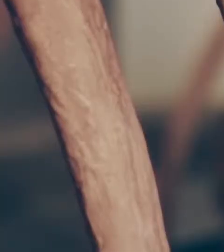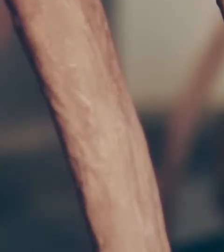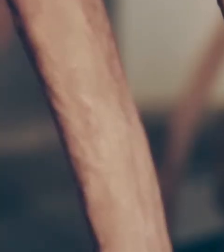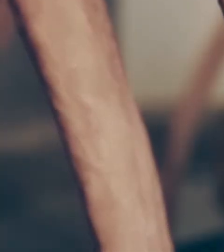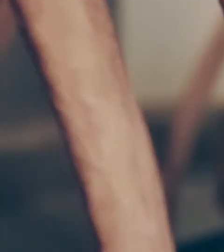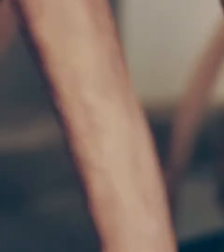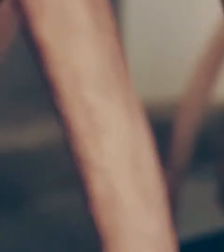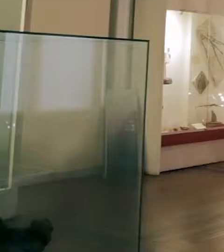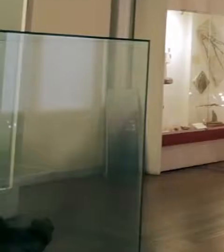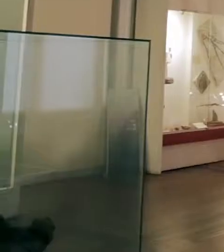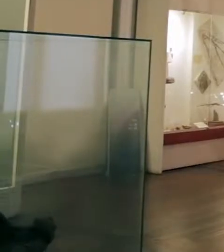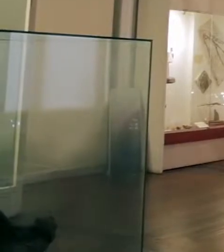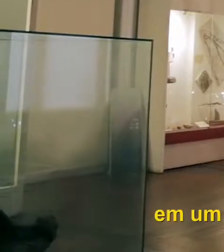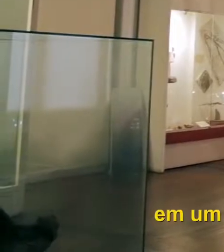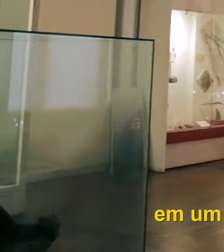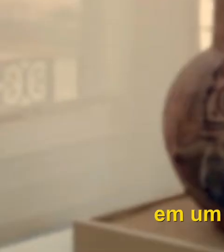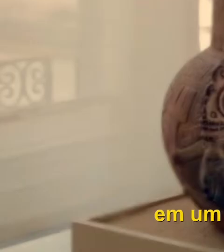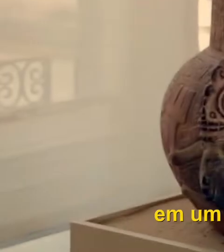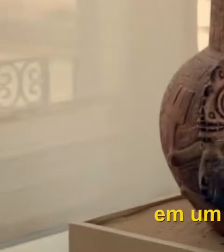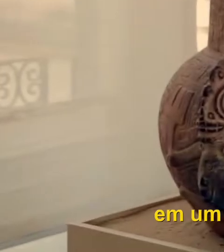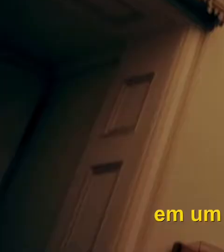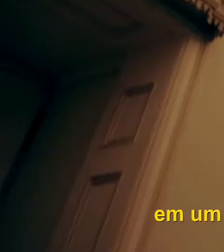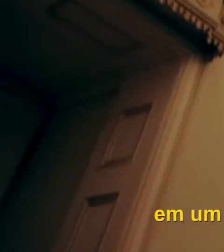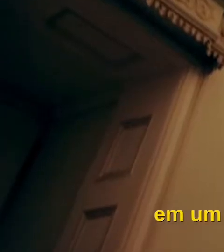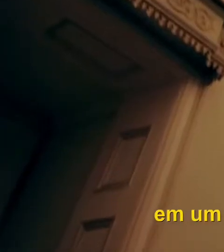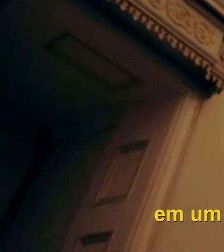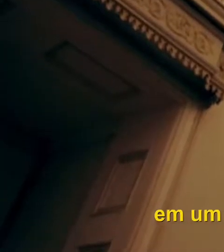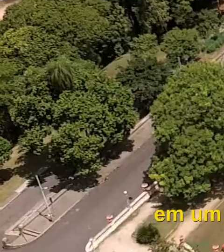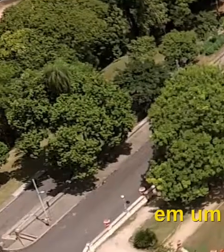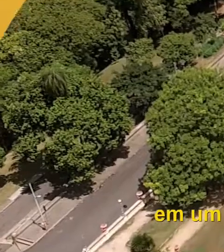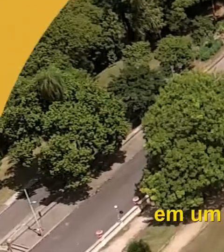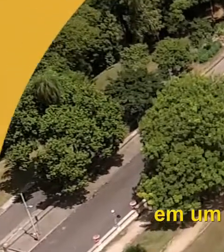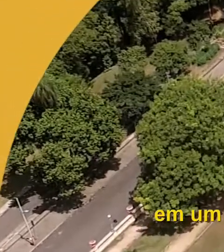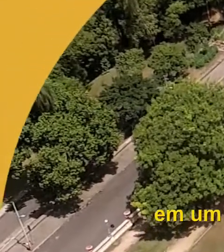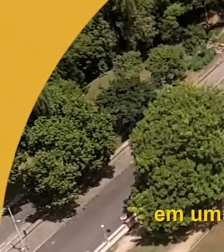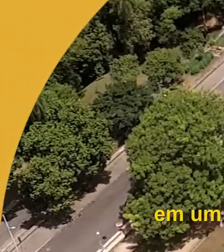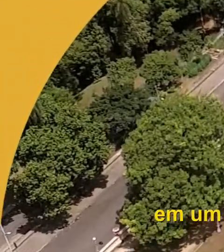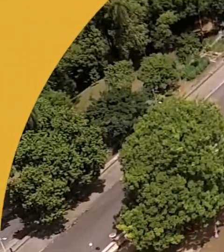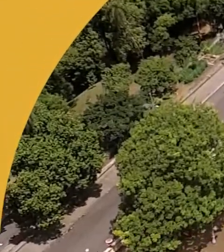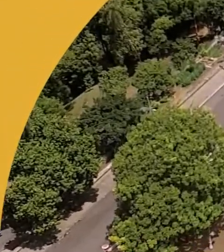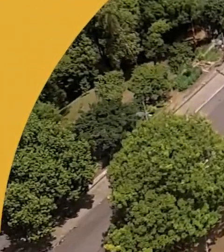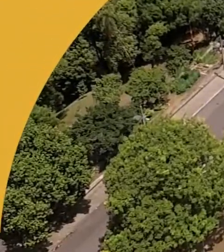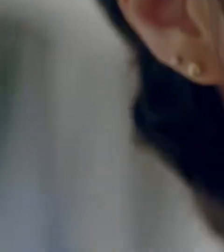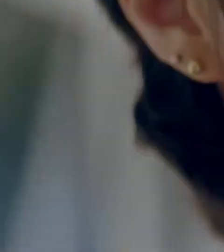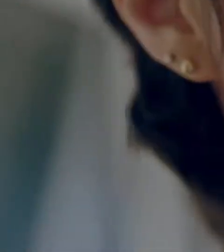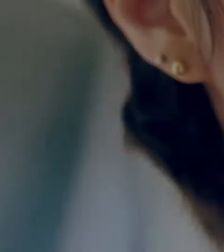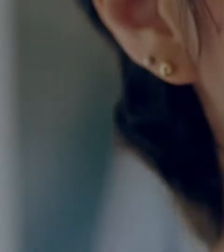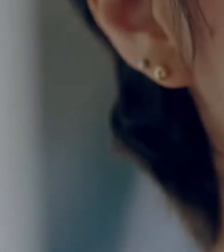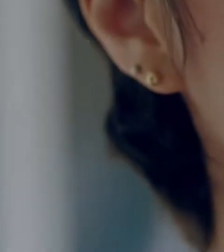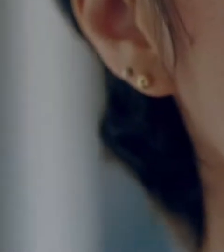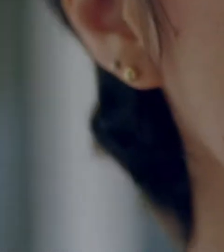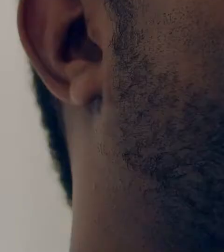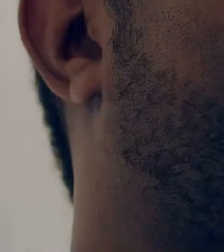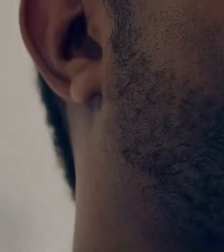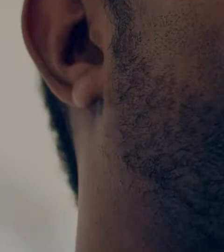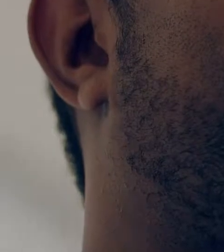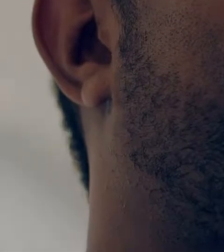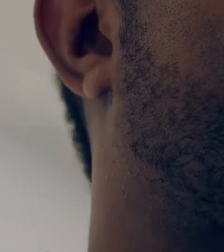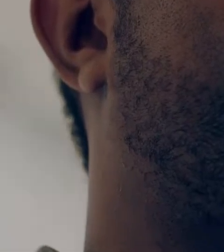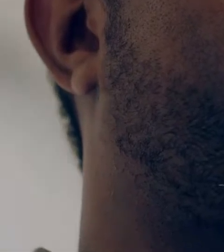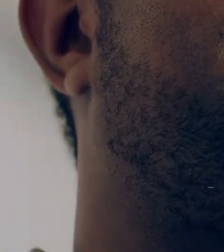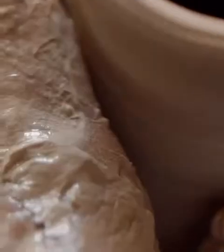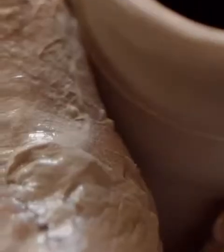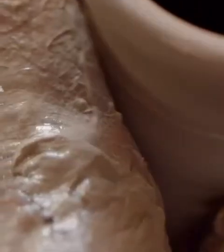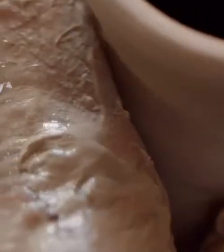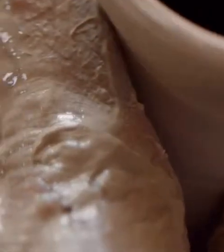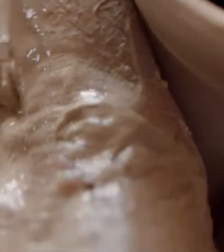uma exposição arqueológica em um dos maiores e mais importantes museus do Brasil, que vai voltar a ser o maior do Brasil.